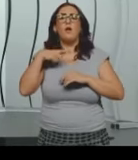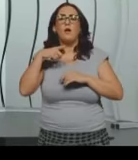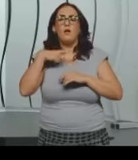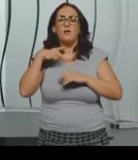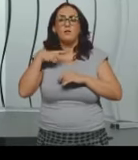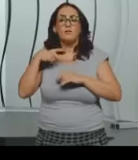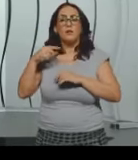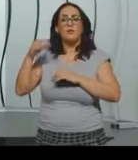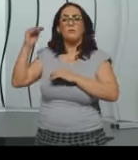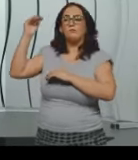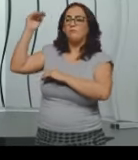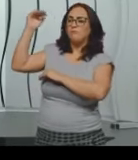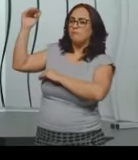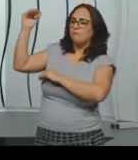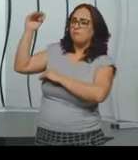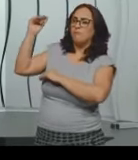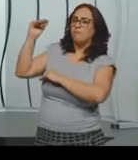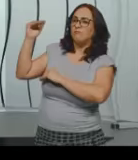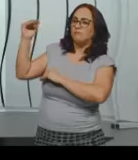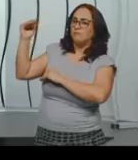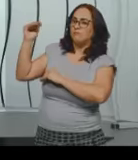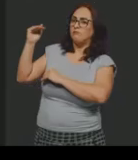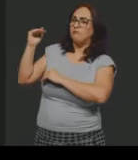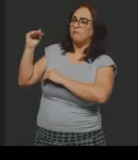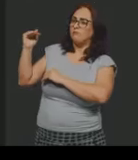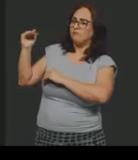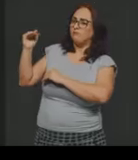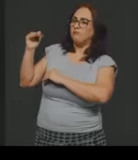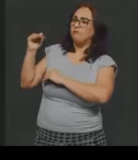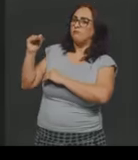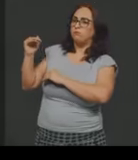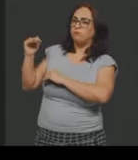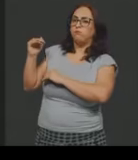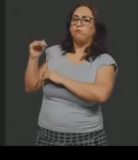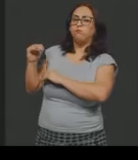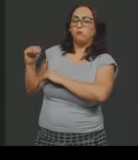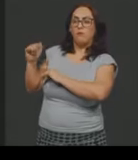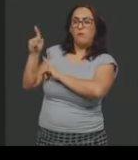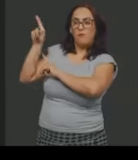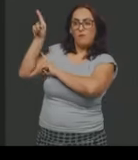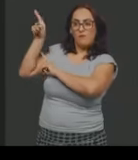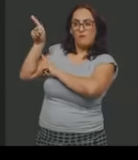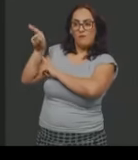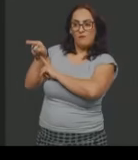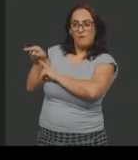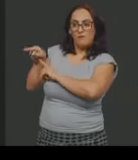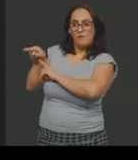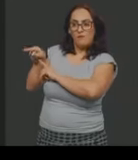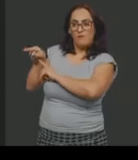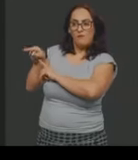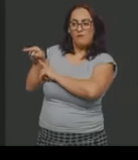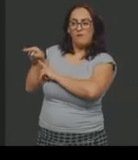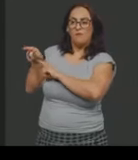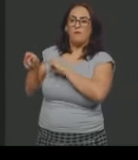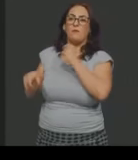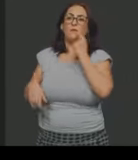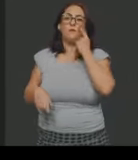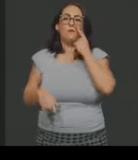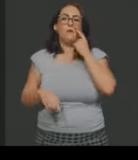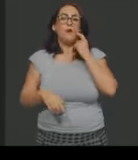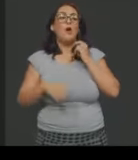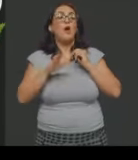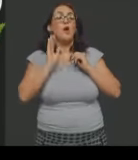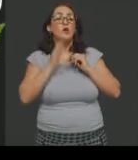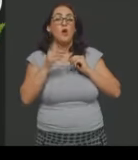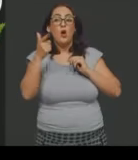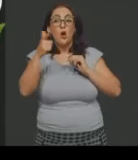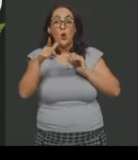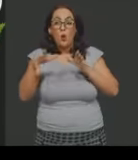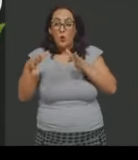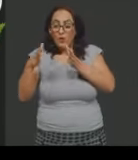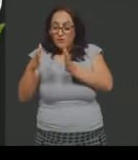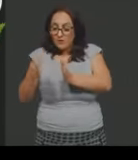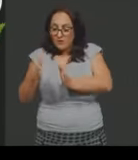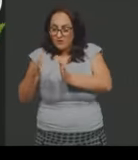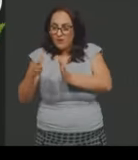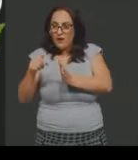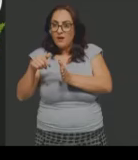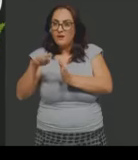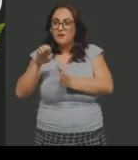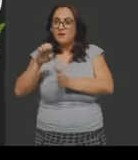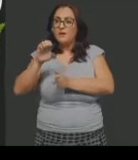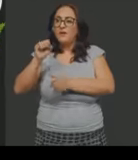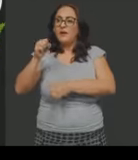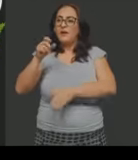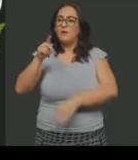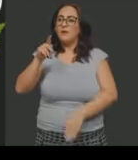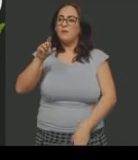autótrofo, sexuado, independente e passageiro. Já a minha fase esporófito, que vai